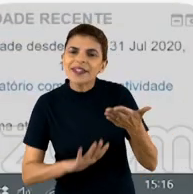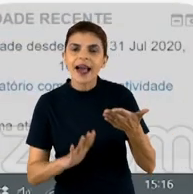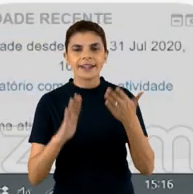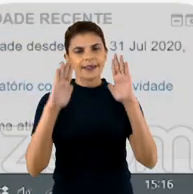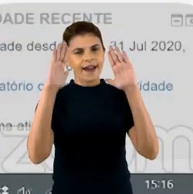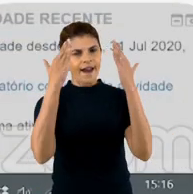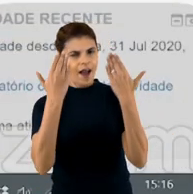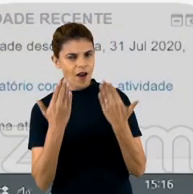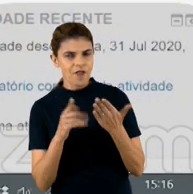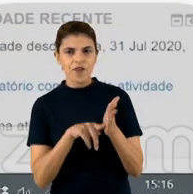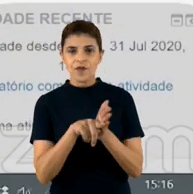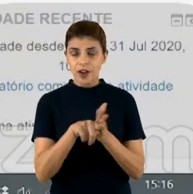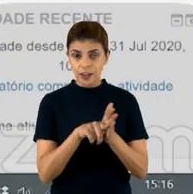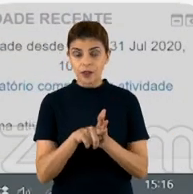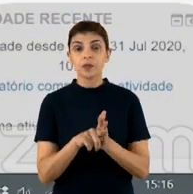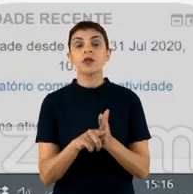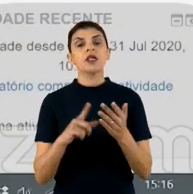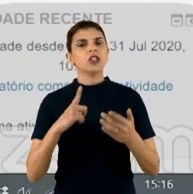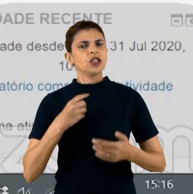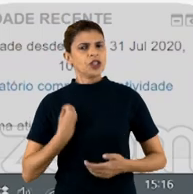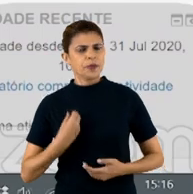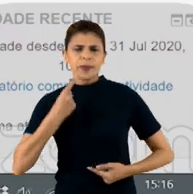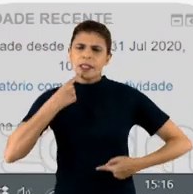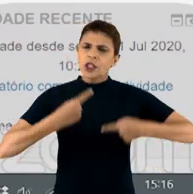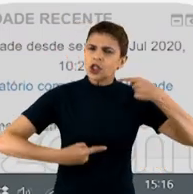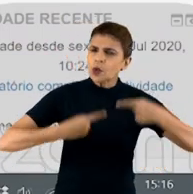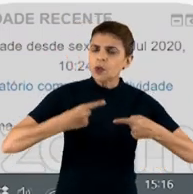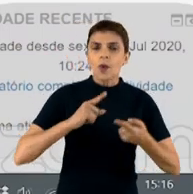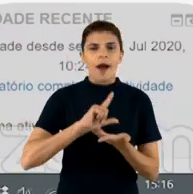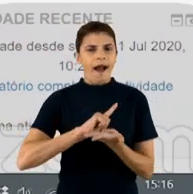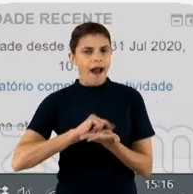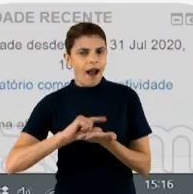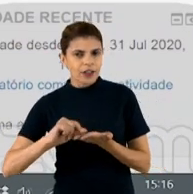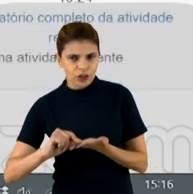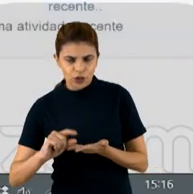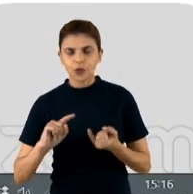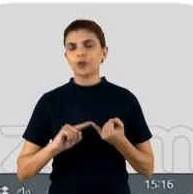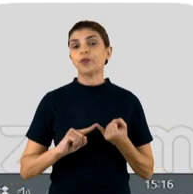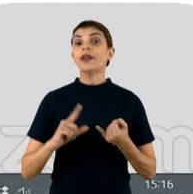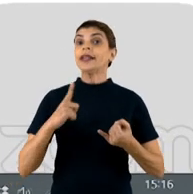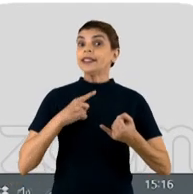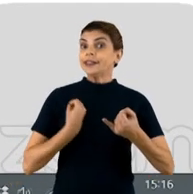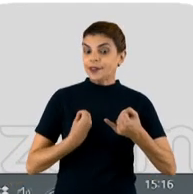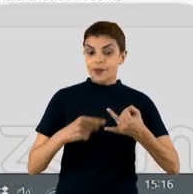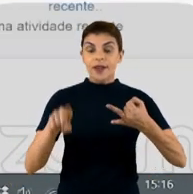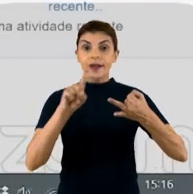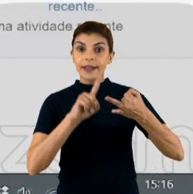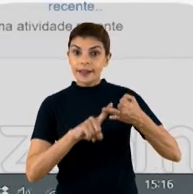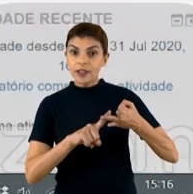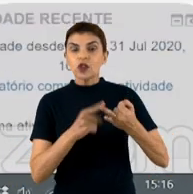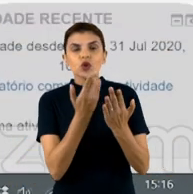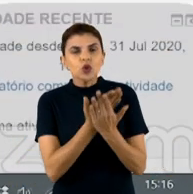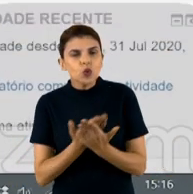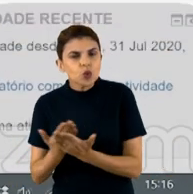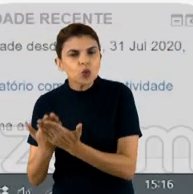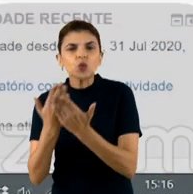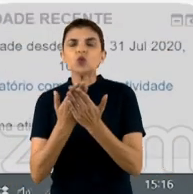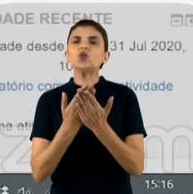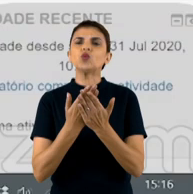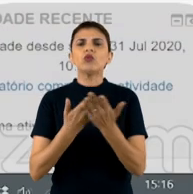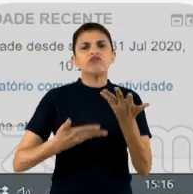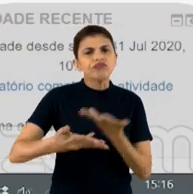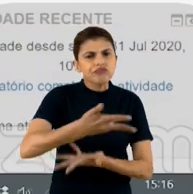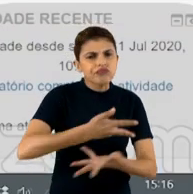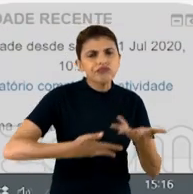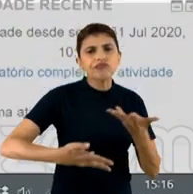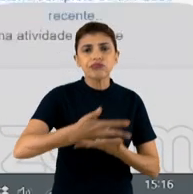atividades avaliativas, que foram discussão de artigos científicos e também a realização de estudos